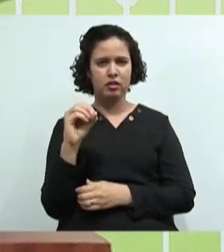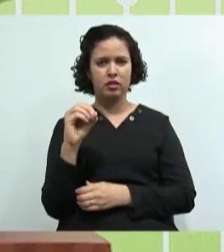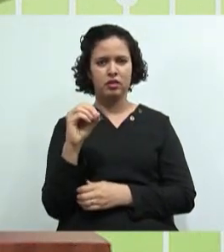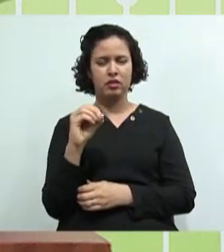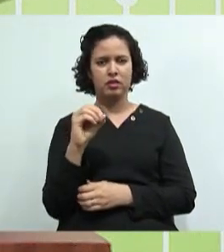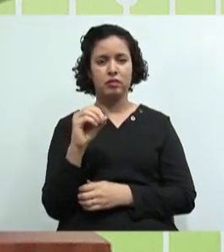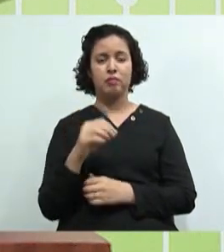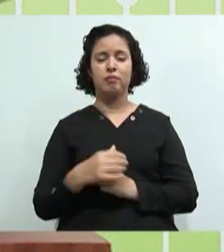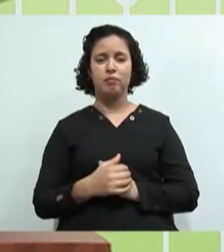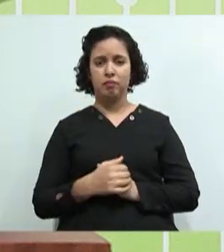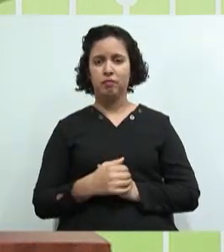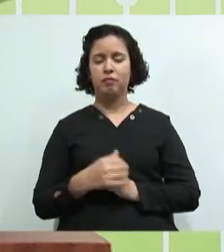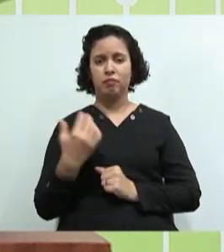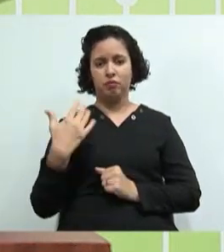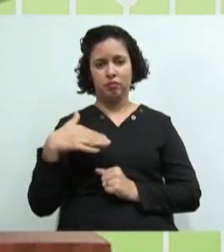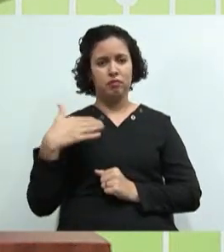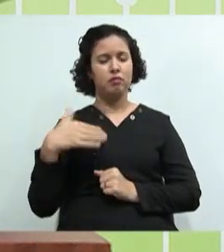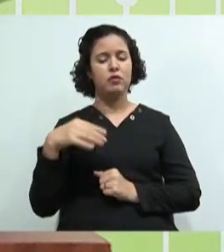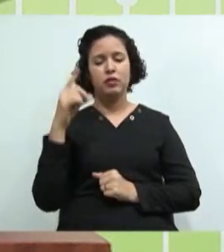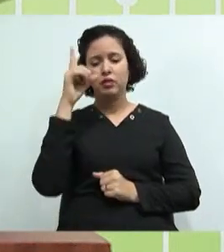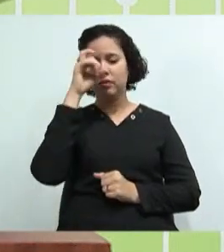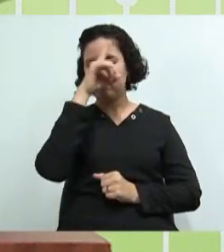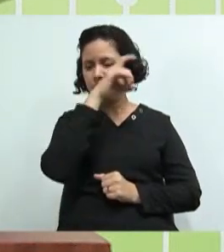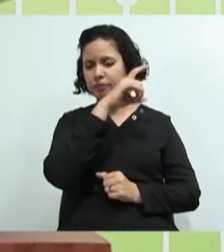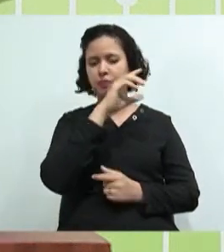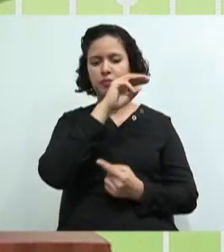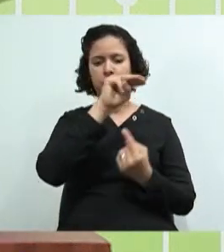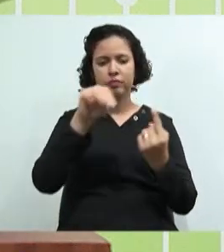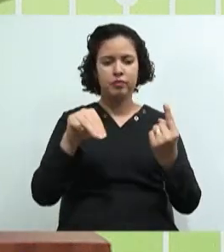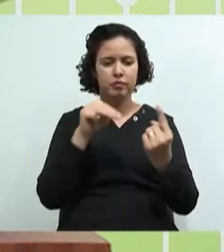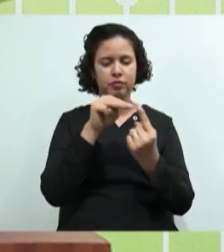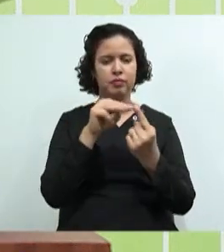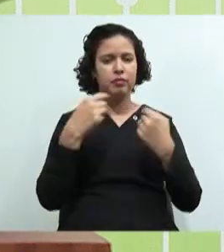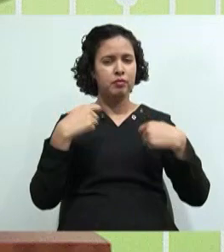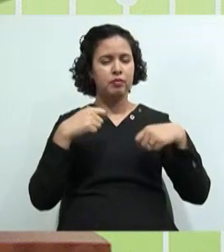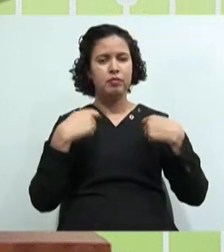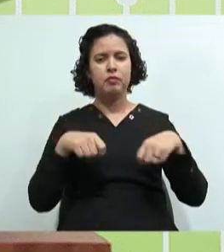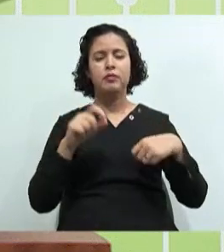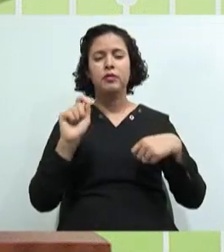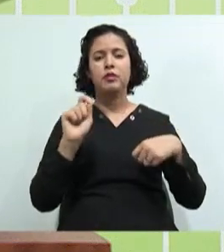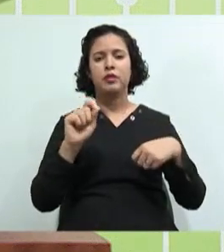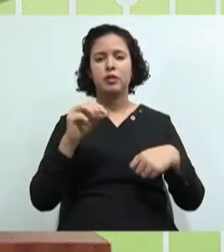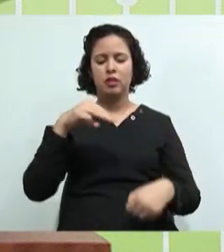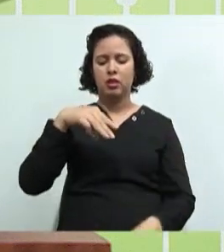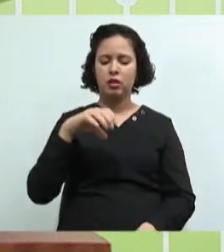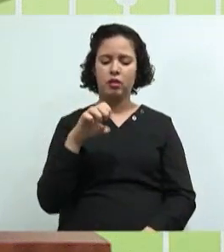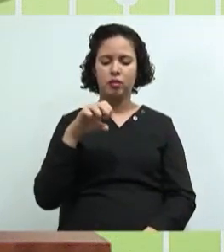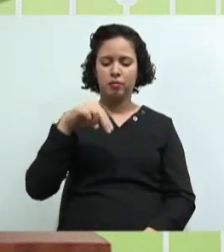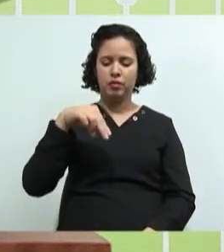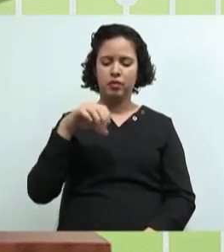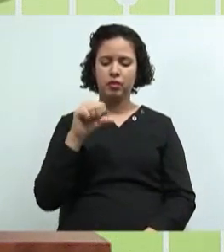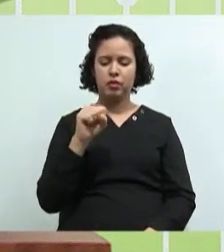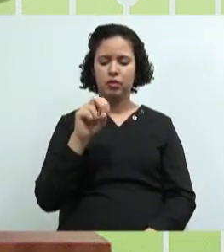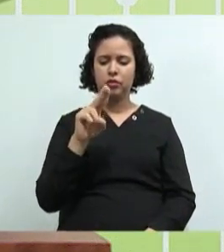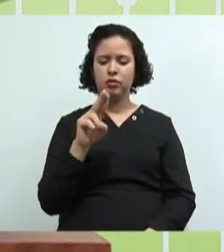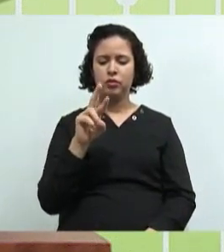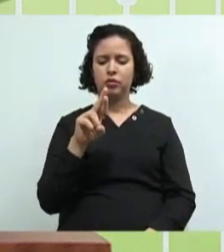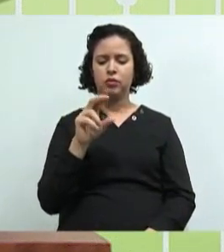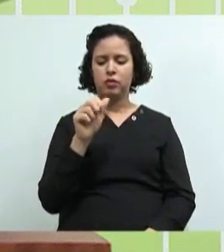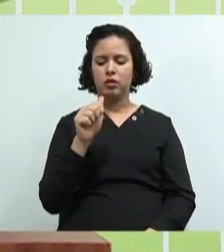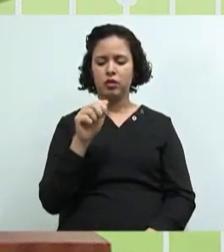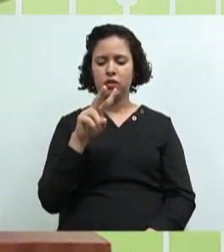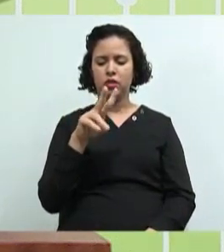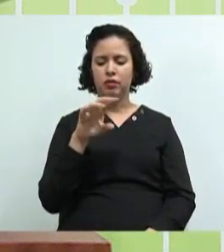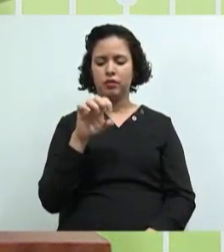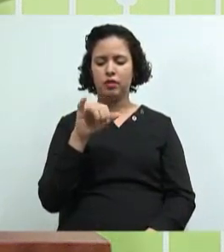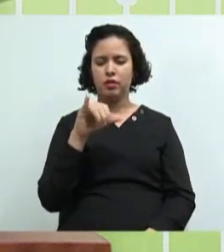unidades? É um pouco difícil, né? Por isso que as metas, elas precisam ser mensuráveis. Opa, eu quero comprar um carro de 50 mil. Para mim comprar ele em